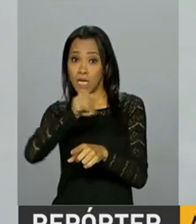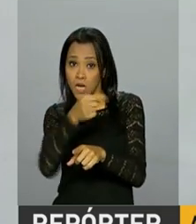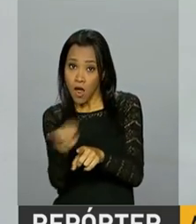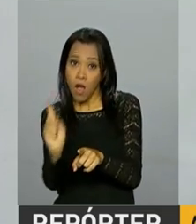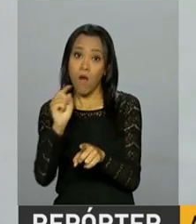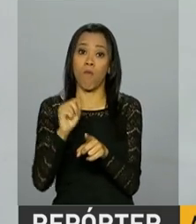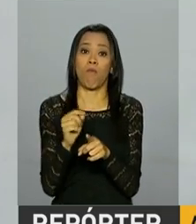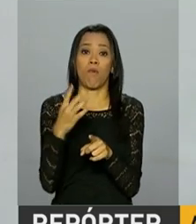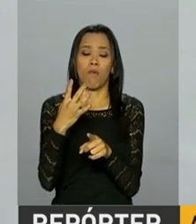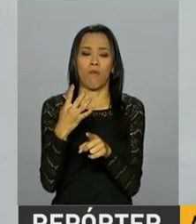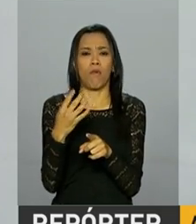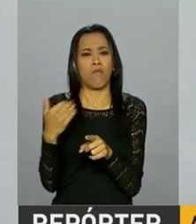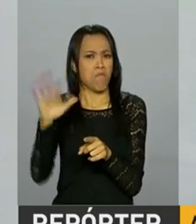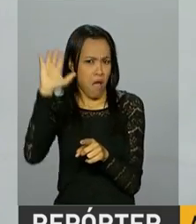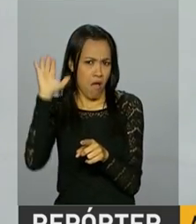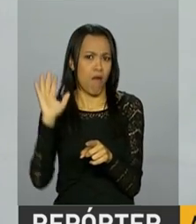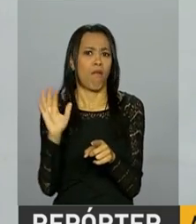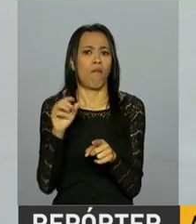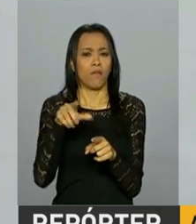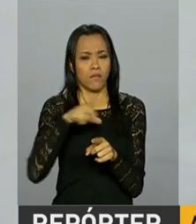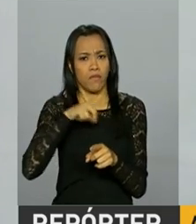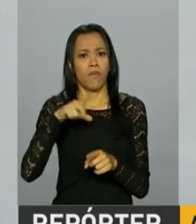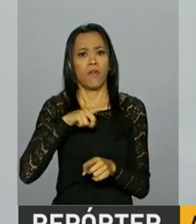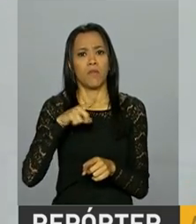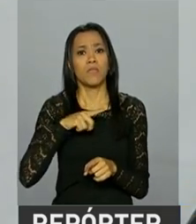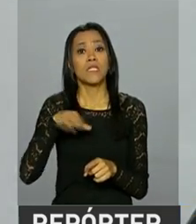reais, nós tivemos